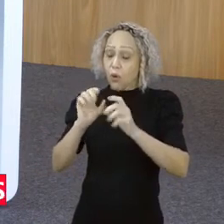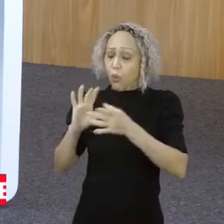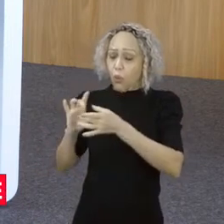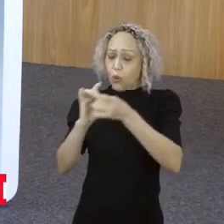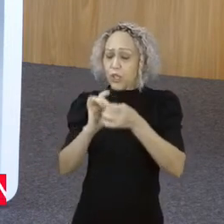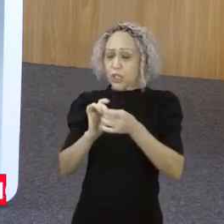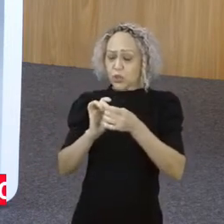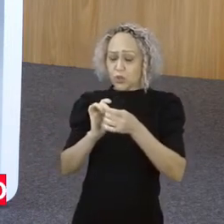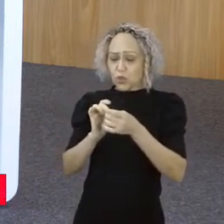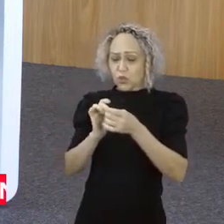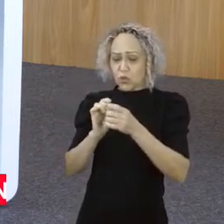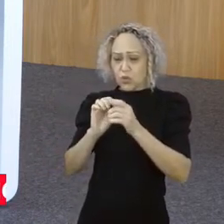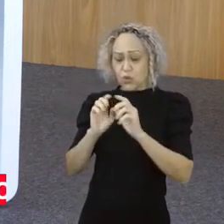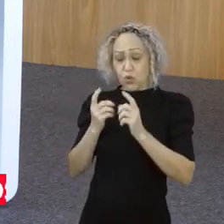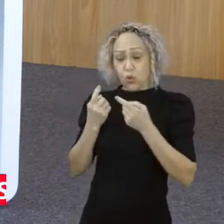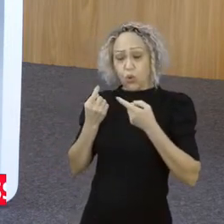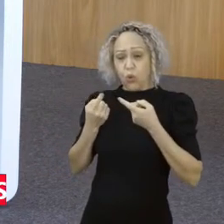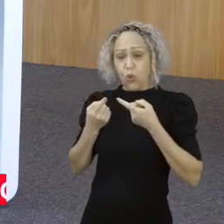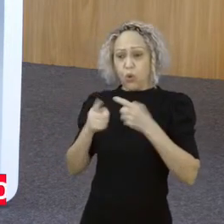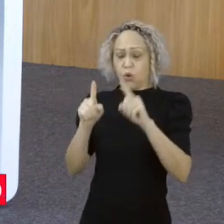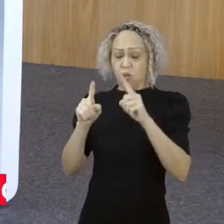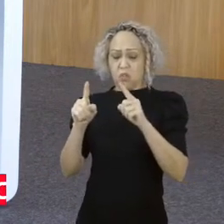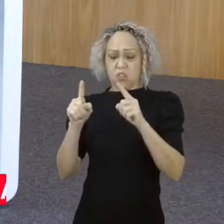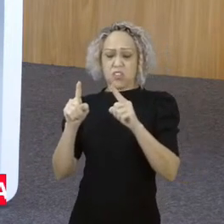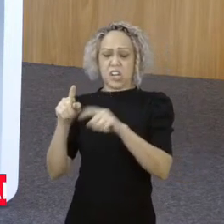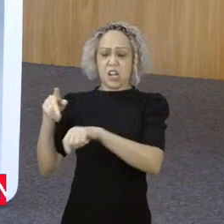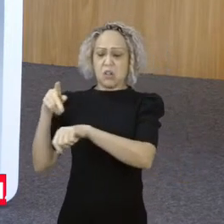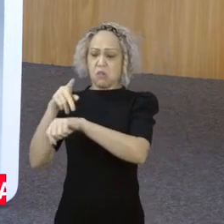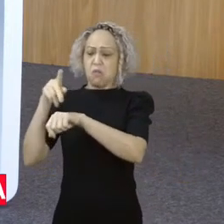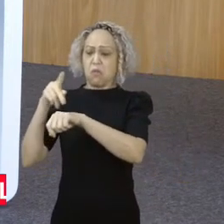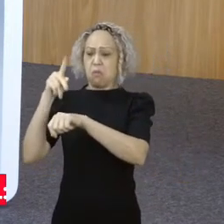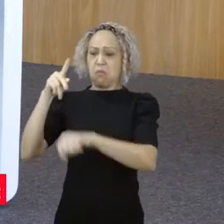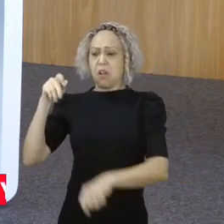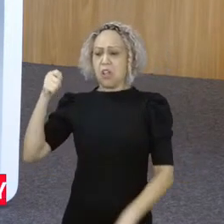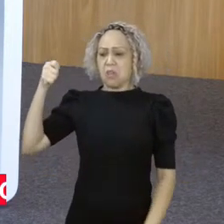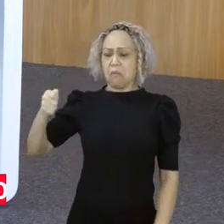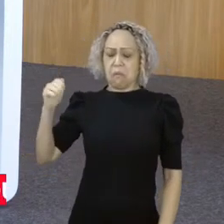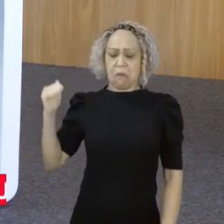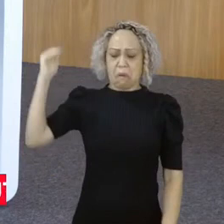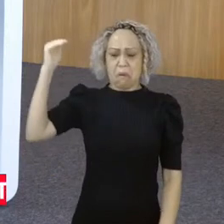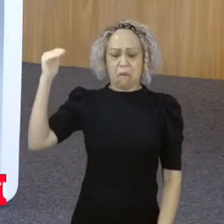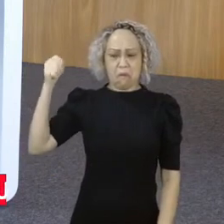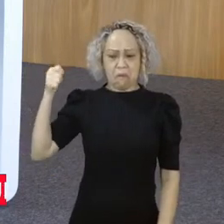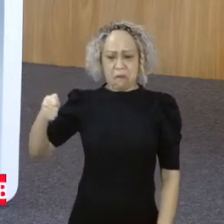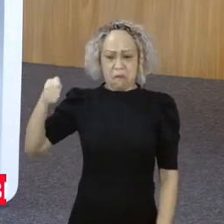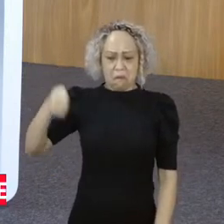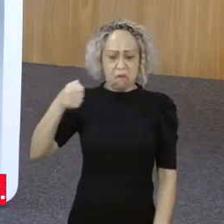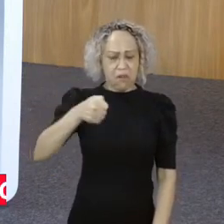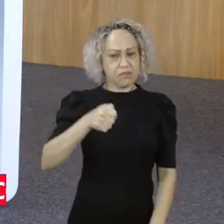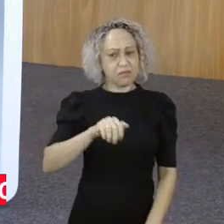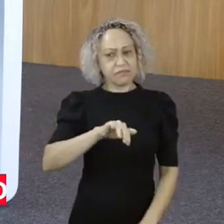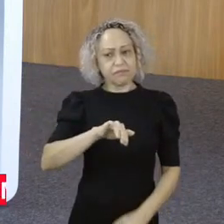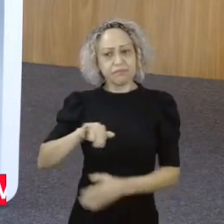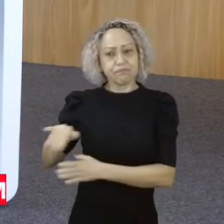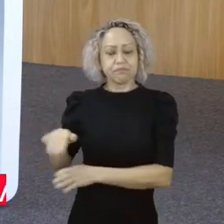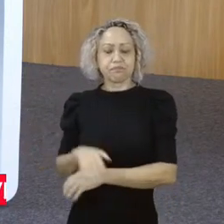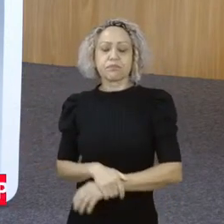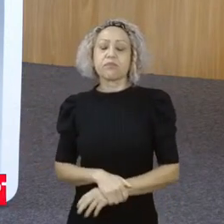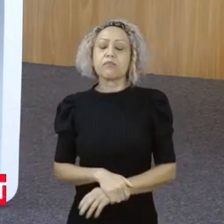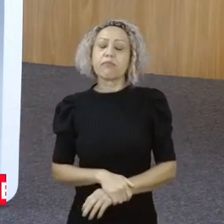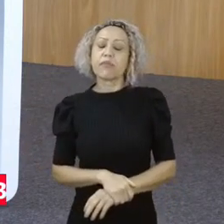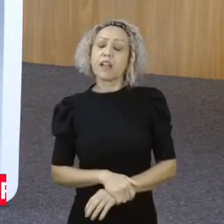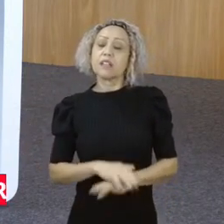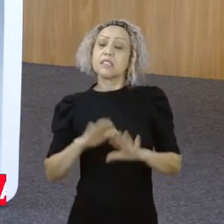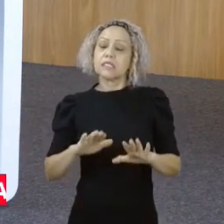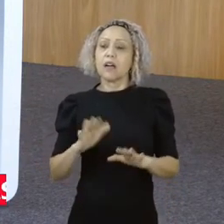Palestina. E para amanhã, tá confirmado isso, produção? A participação amanhã, a gente tem a participação da presidenta